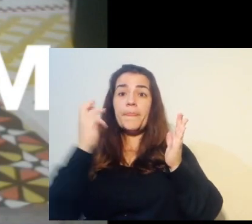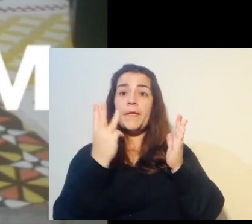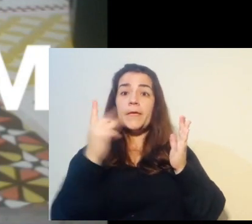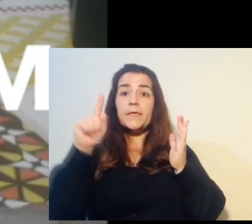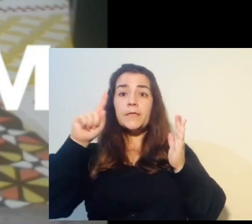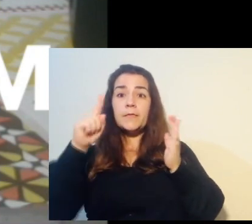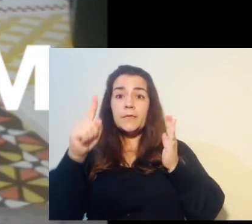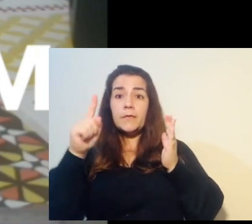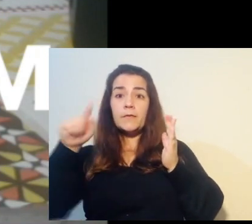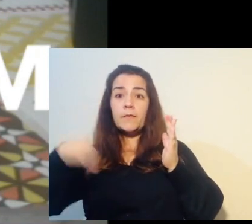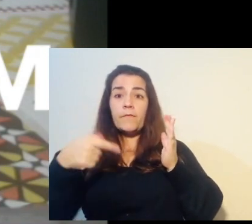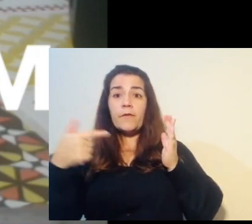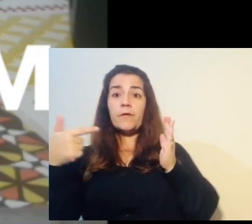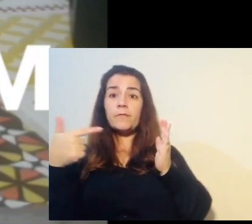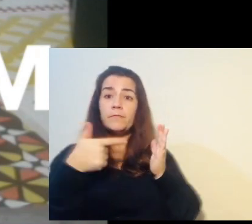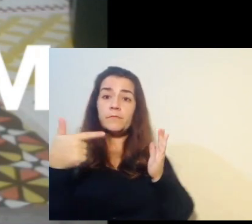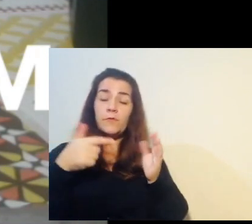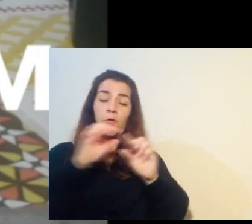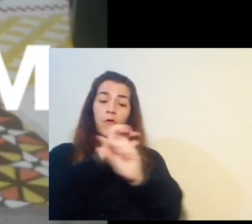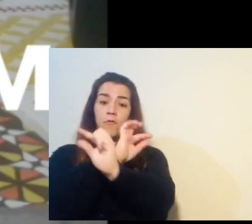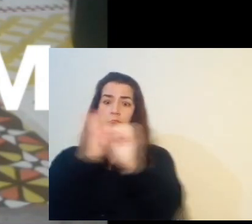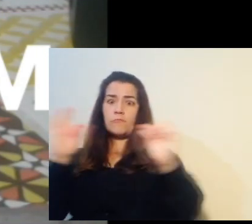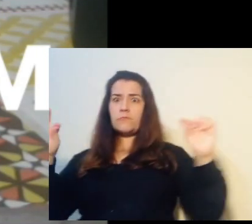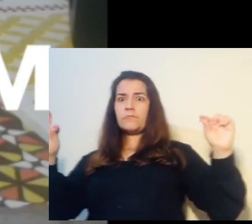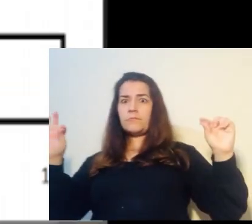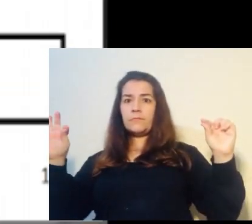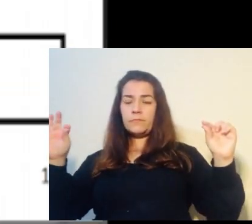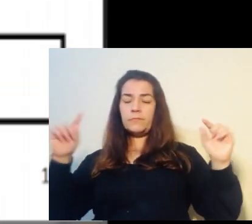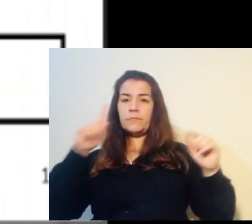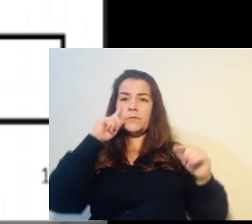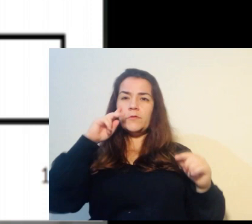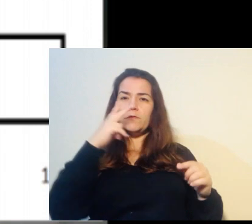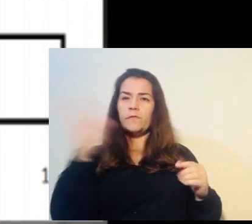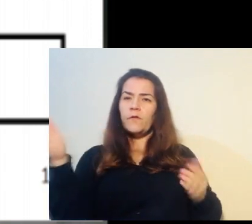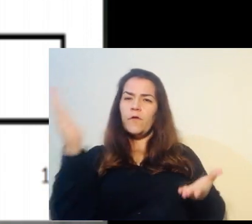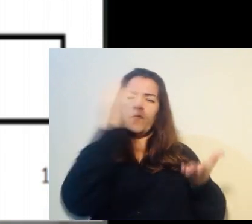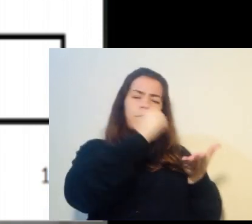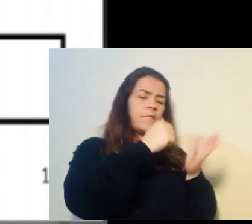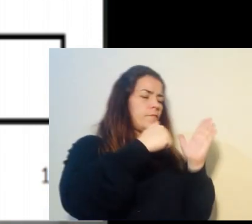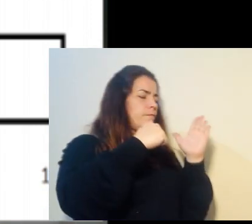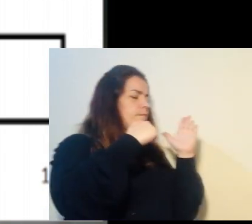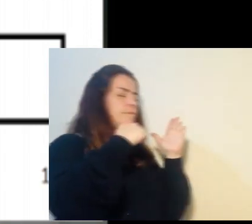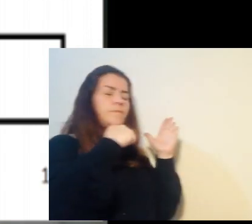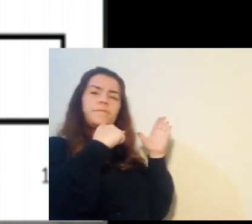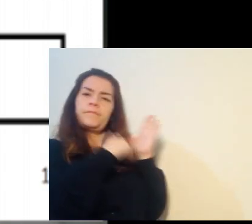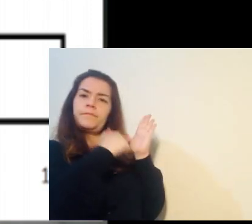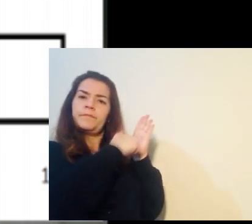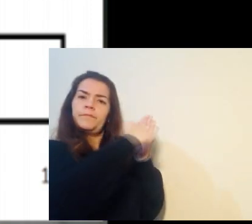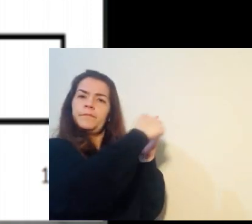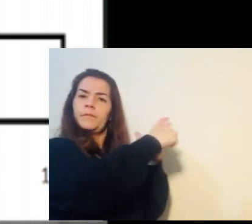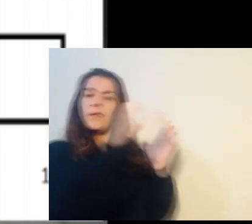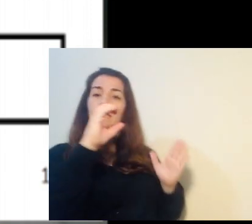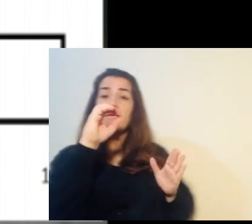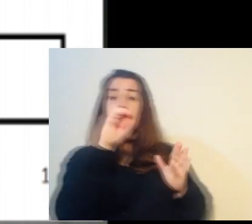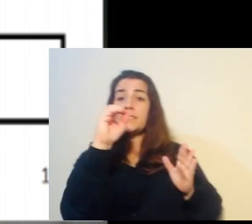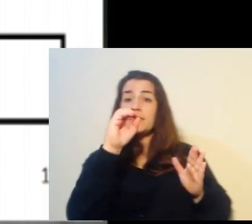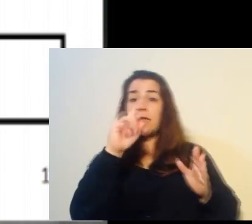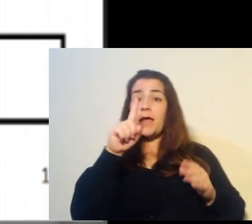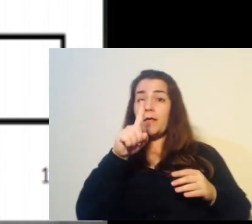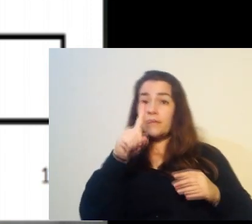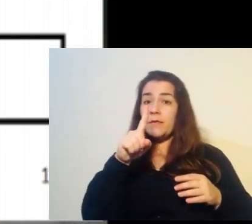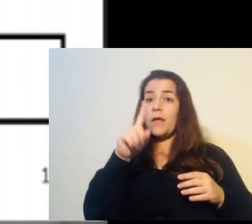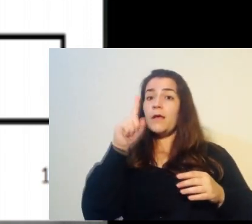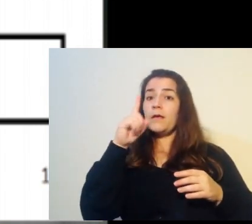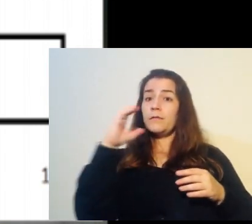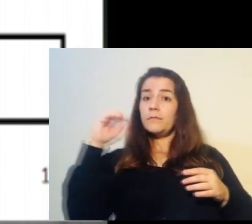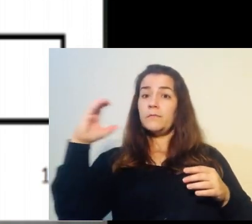31,2. E aí, então, voltamos àquela imagem de todos os furos. do 0% ao 100%. Então a